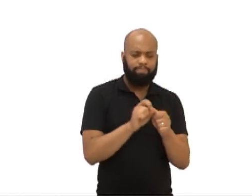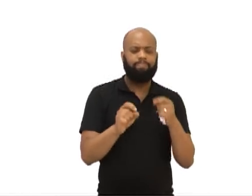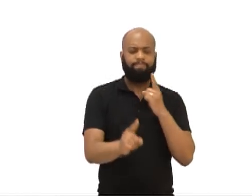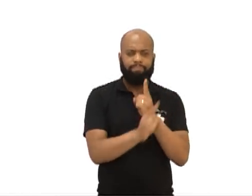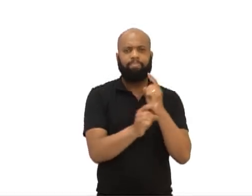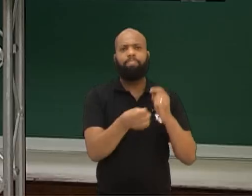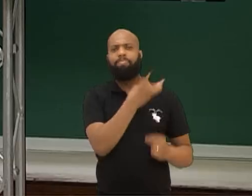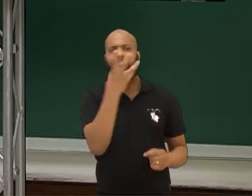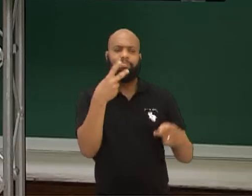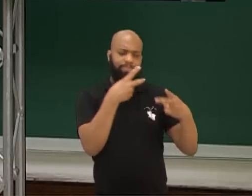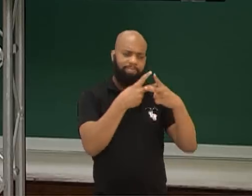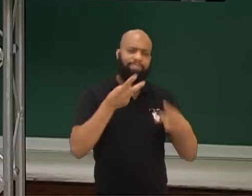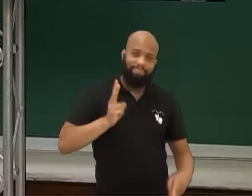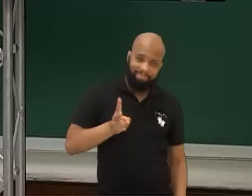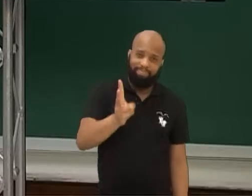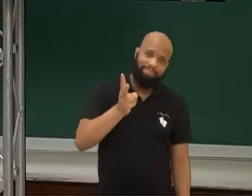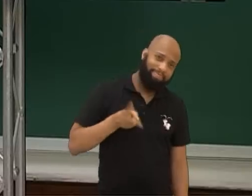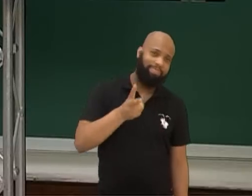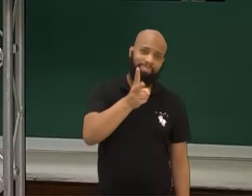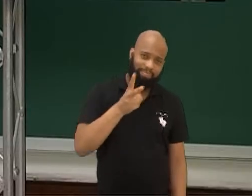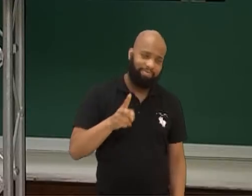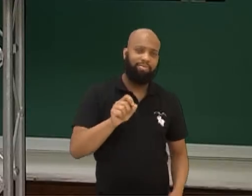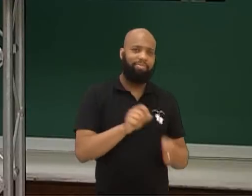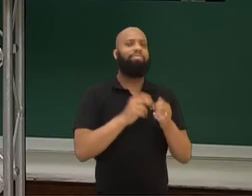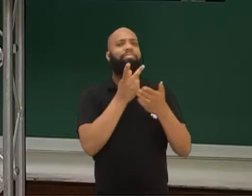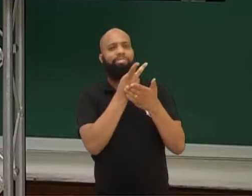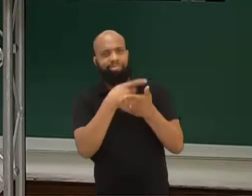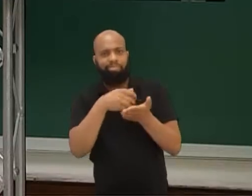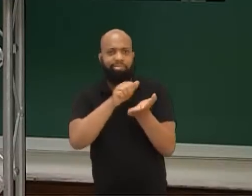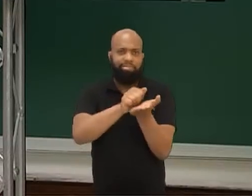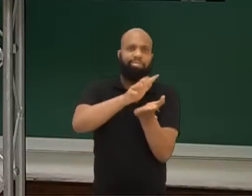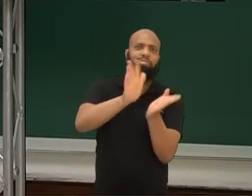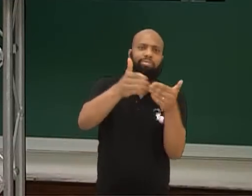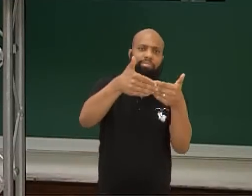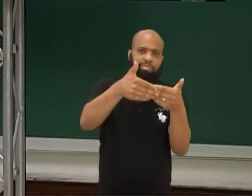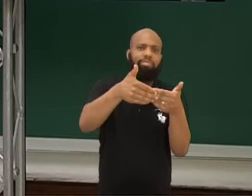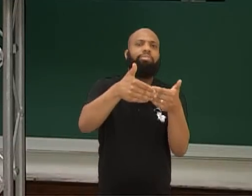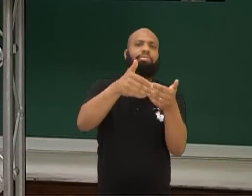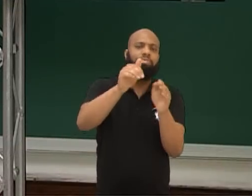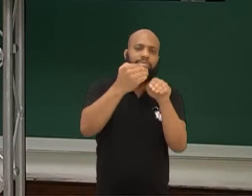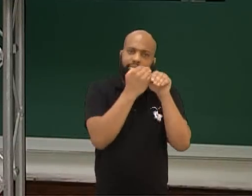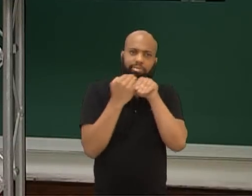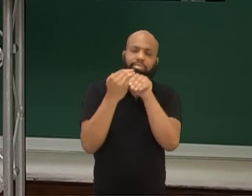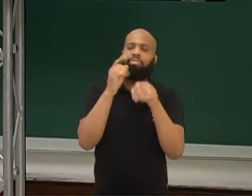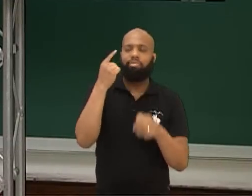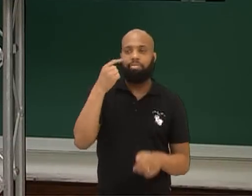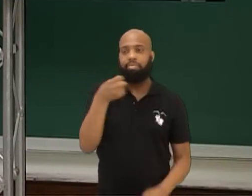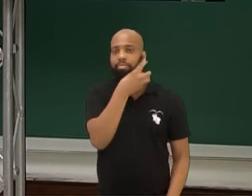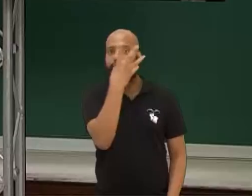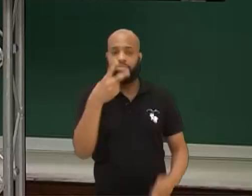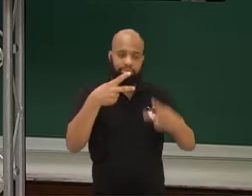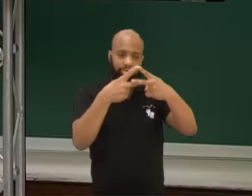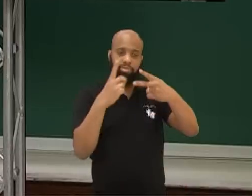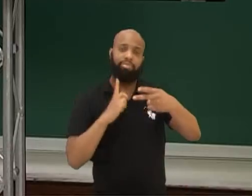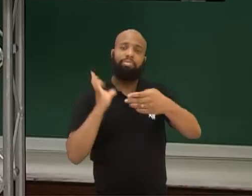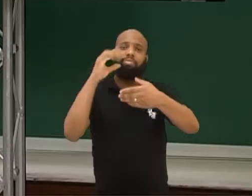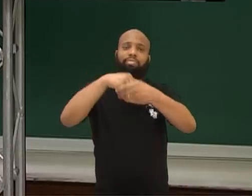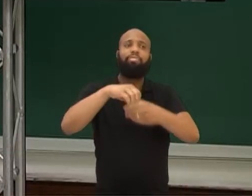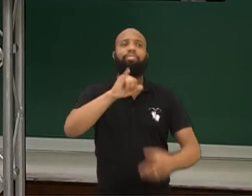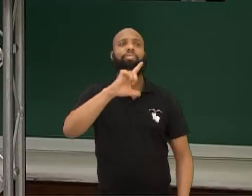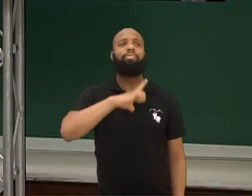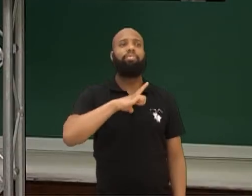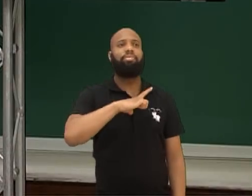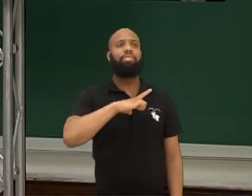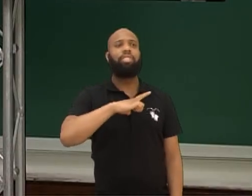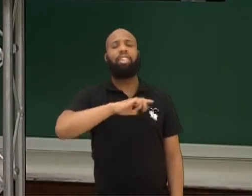aquilo que eu falei. Será que sempre a gente vai ter que desenhar o polígono e traçar, ver quantos triângulos cabe ali? E se tivesse